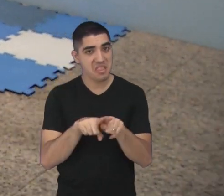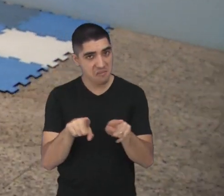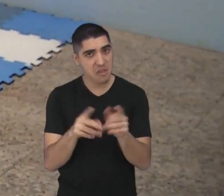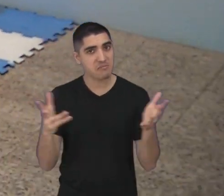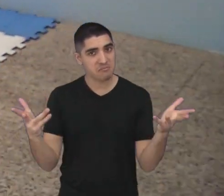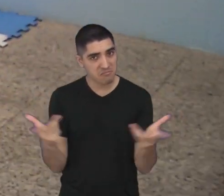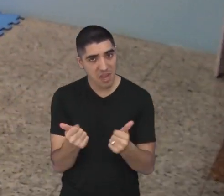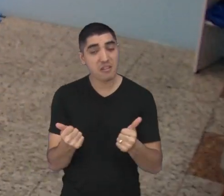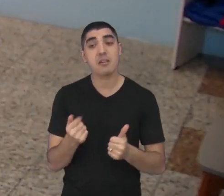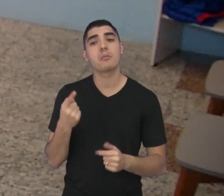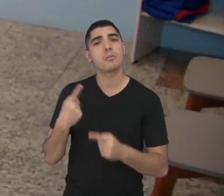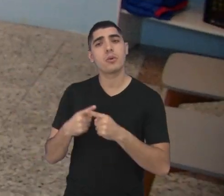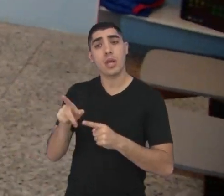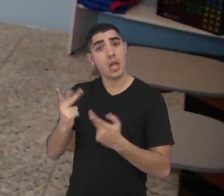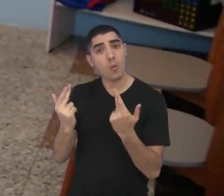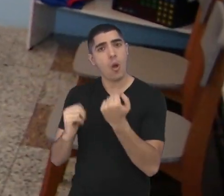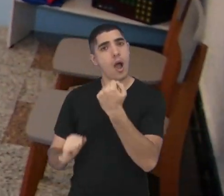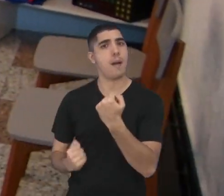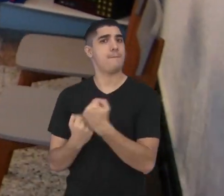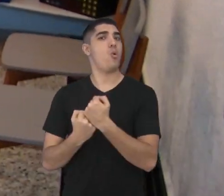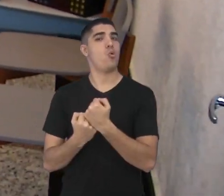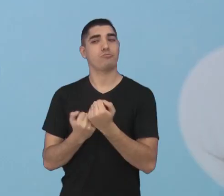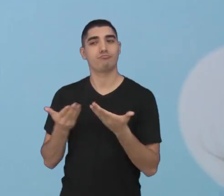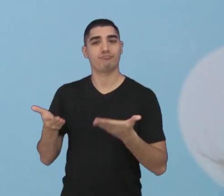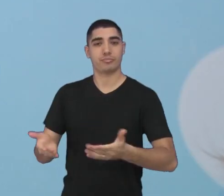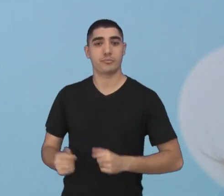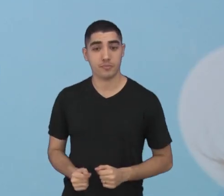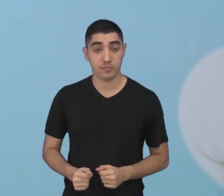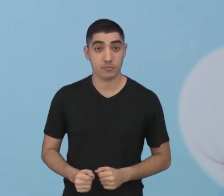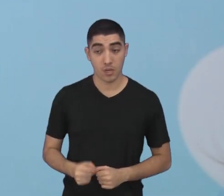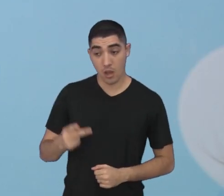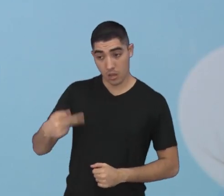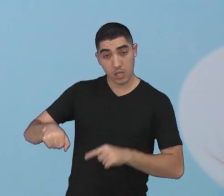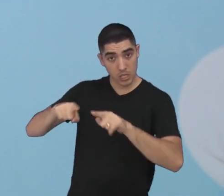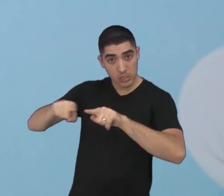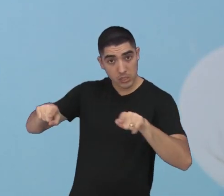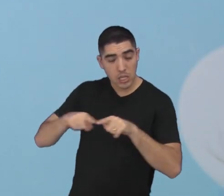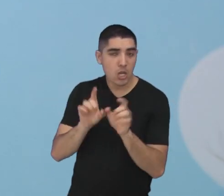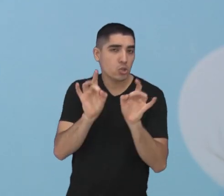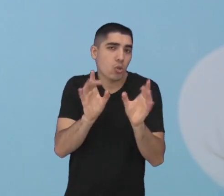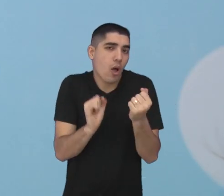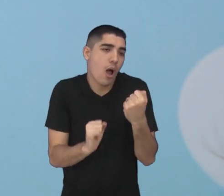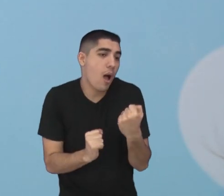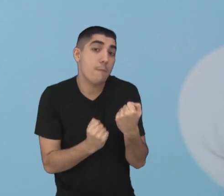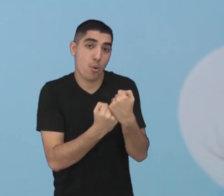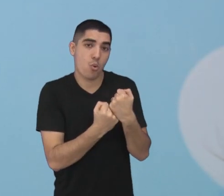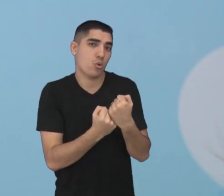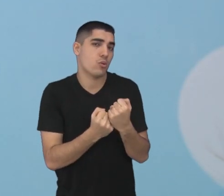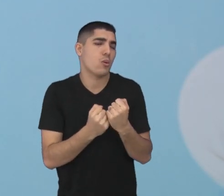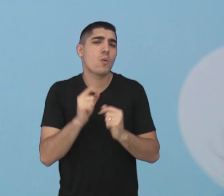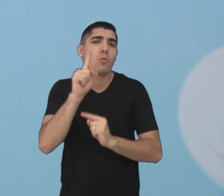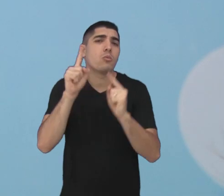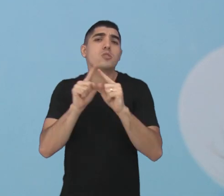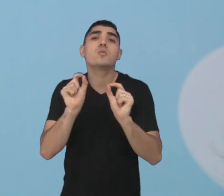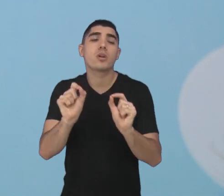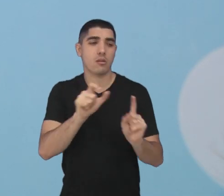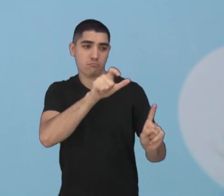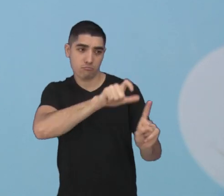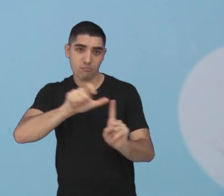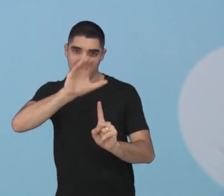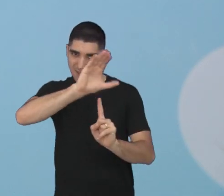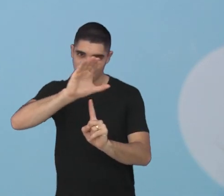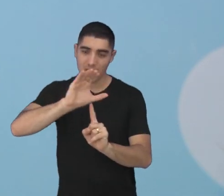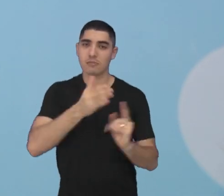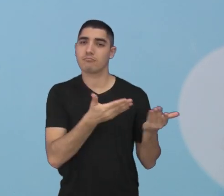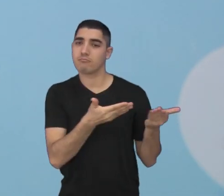deve servir como um apoio, não como destino. No caso do autismo, a sala ela é um suporte. O objetivo é que o cliente